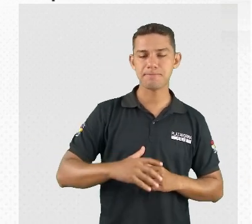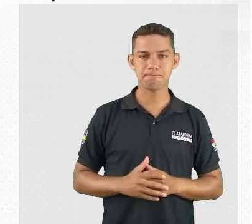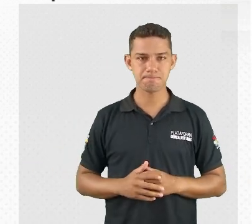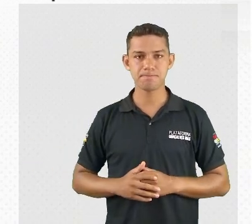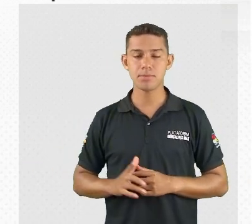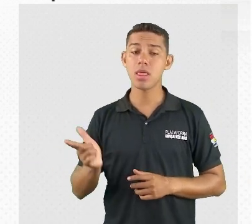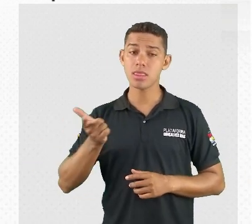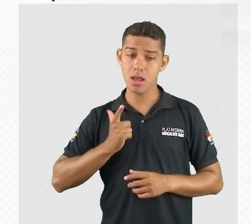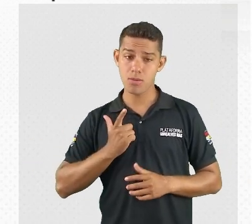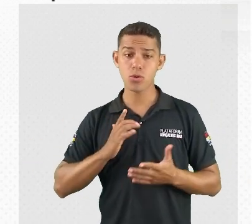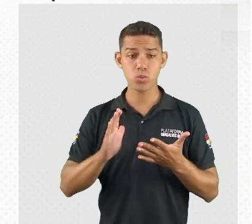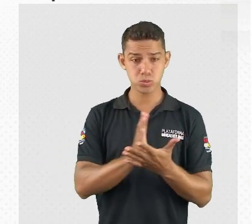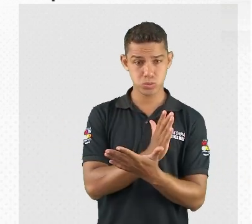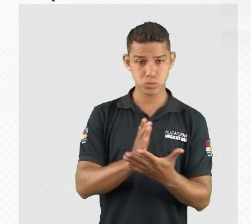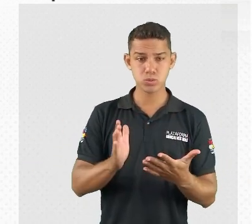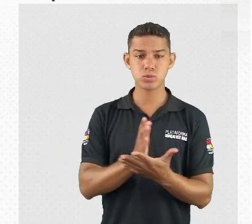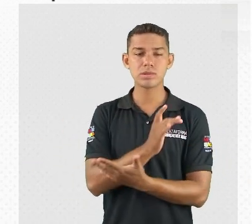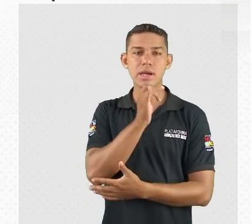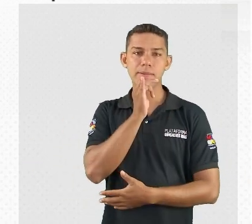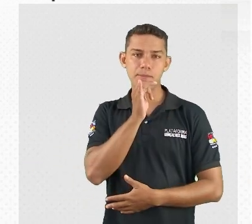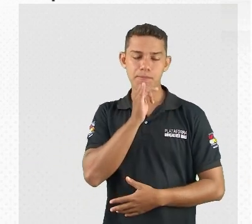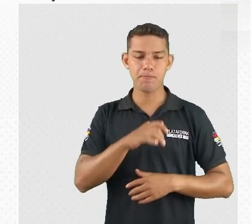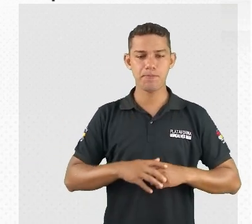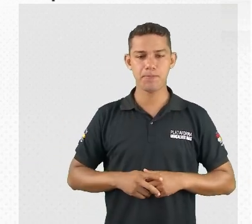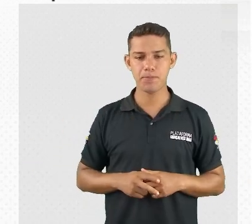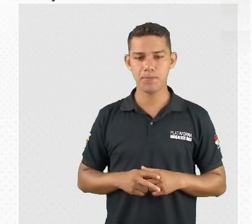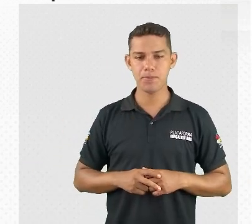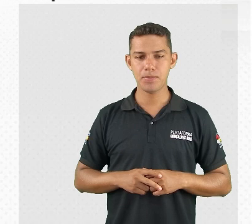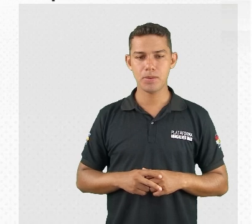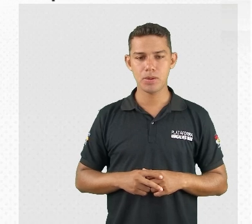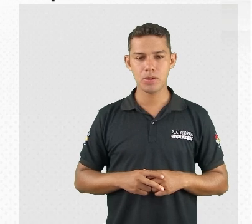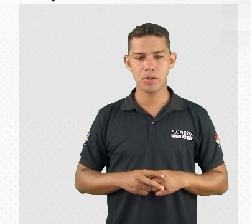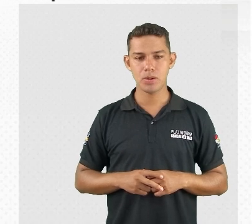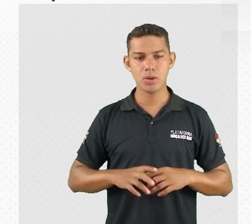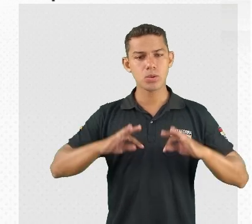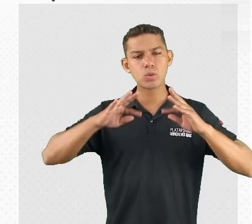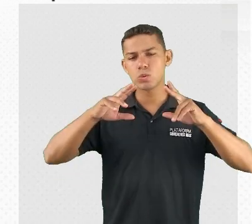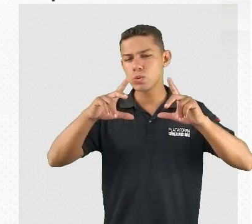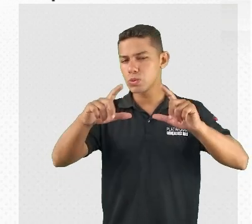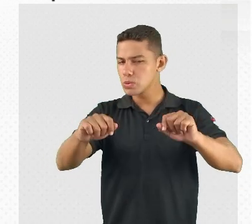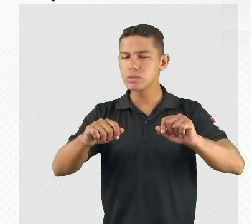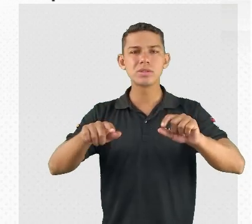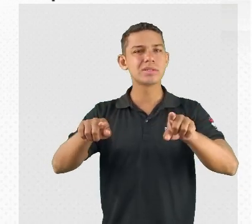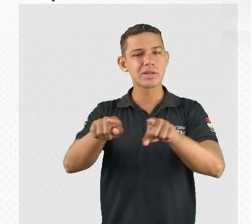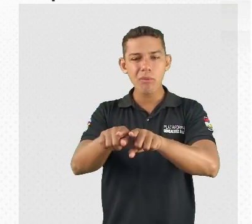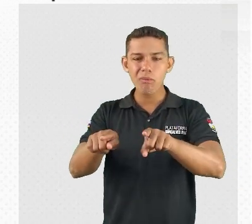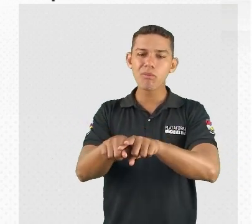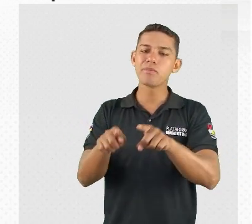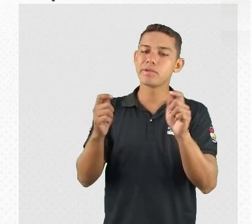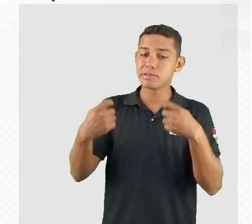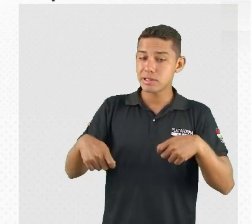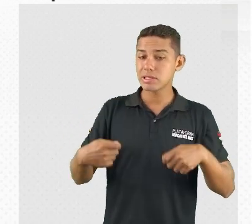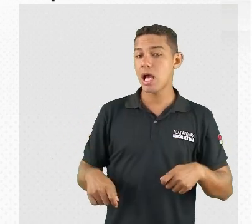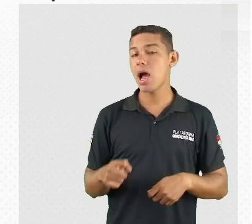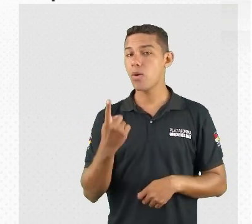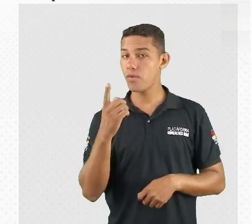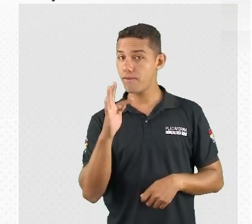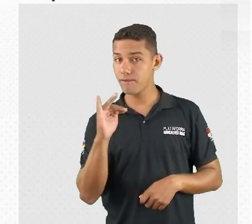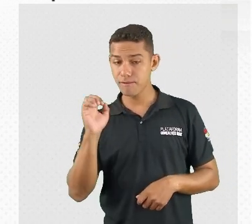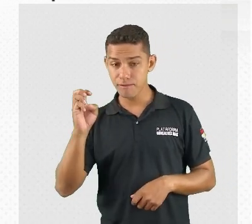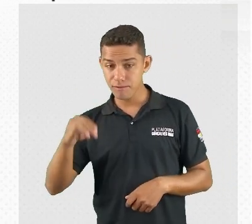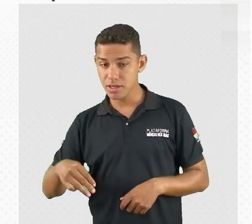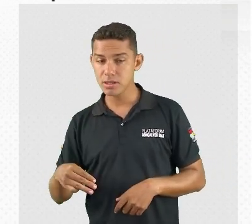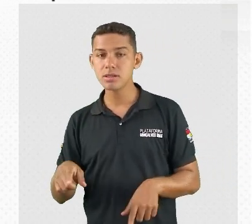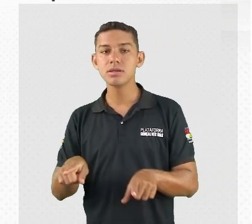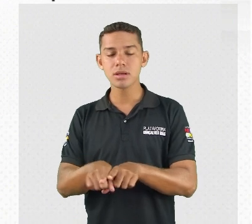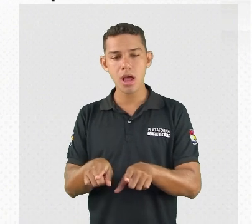nós temos alguns pressupostos. Por exemplo, todas as coisas tendem a um fim. Fim este